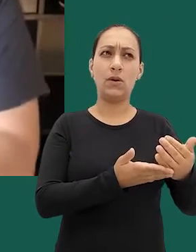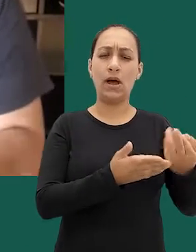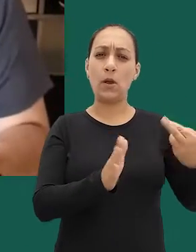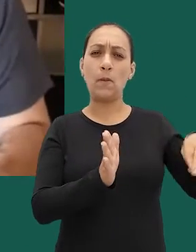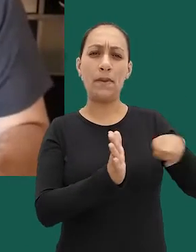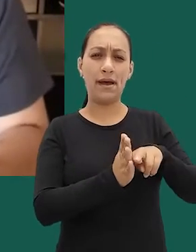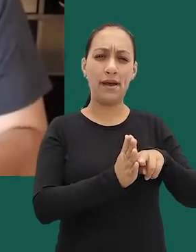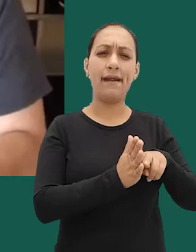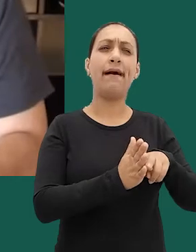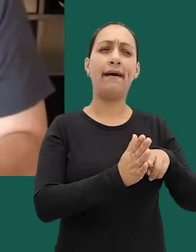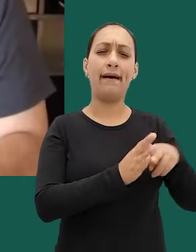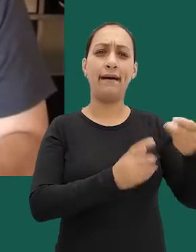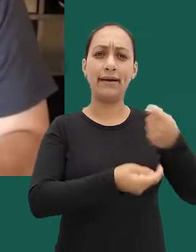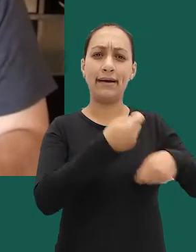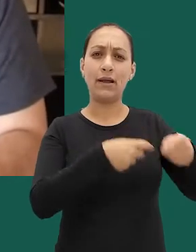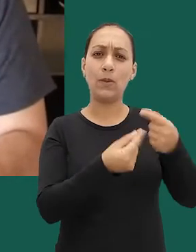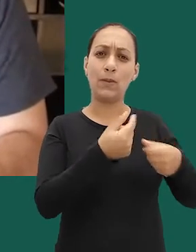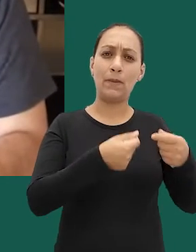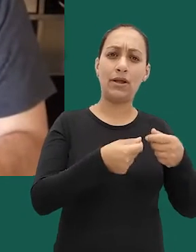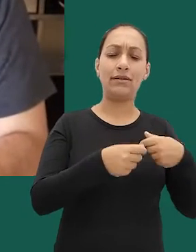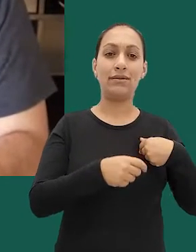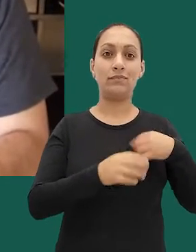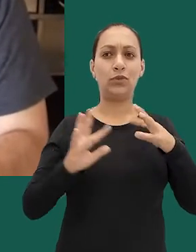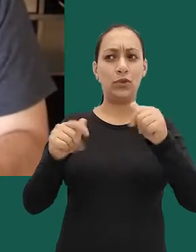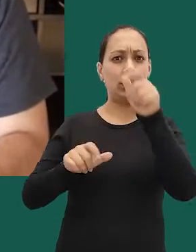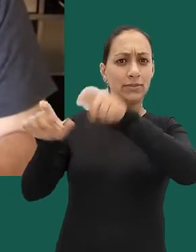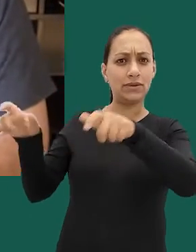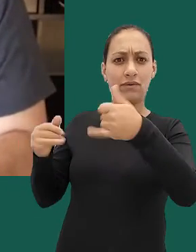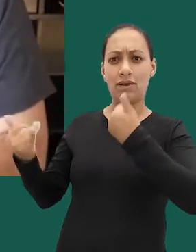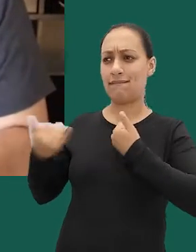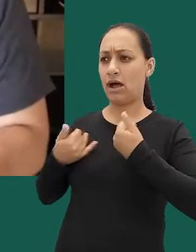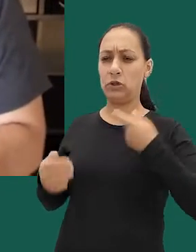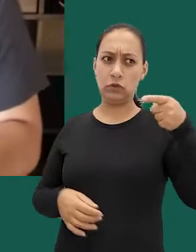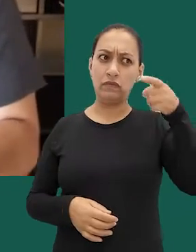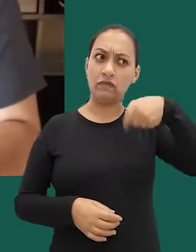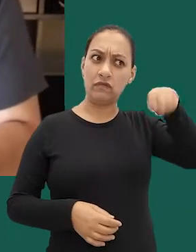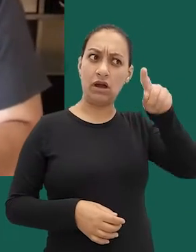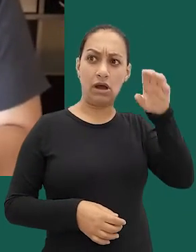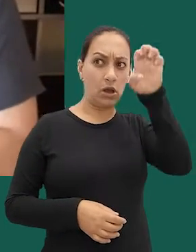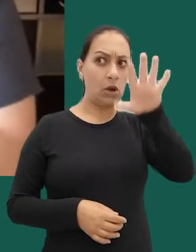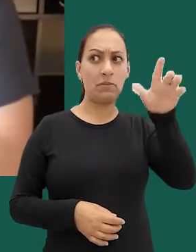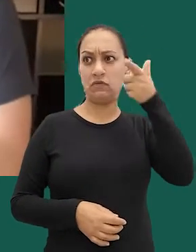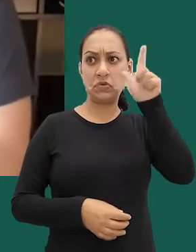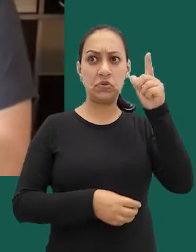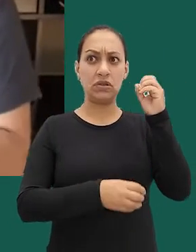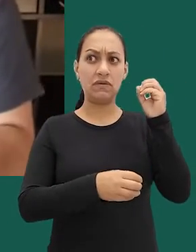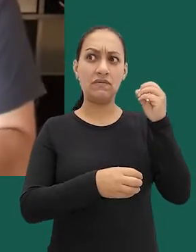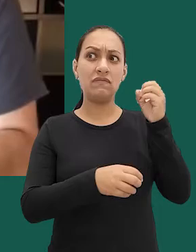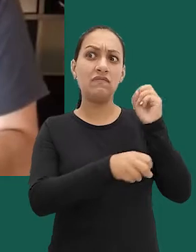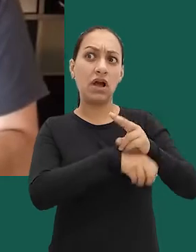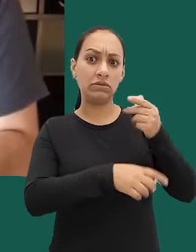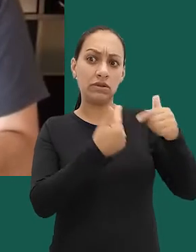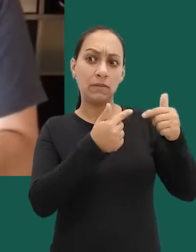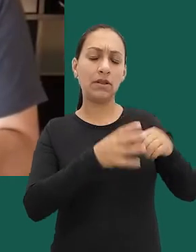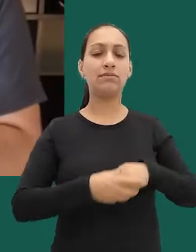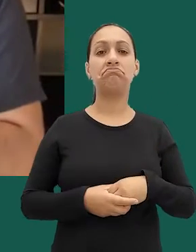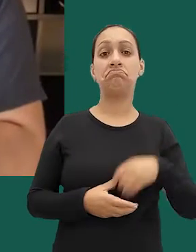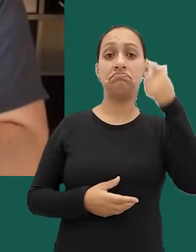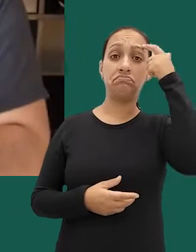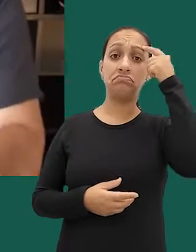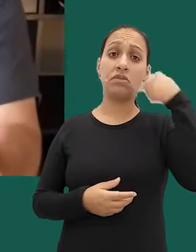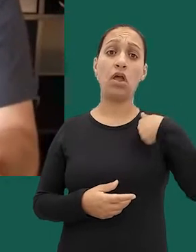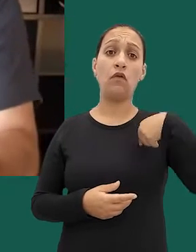época, onde todo mundo dizia, tu vai para a Europa, não vai achar emprego. Então, nos primeiros 6 meses, eu pensei, eu vou aprender inglês